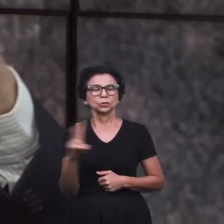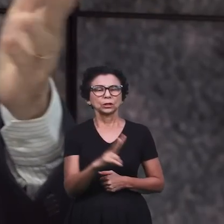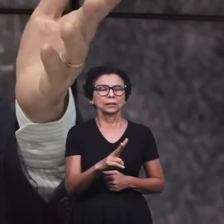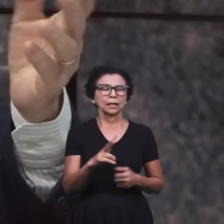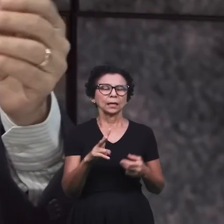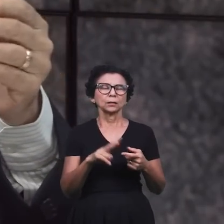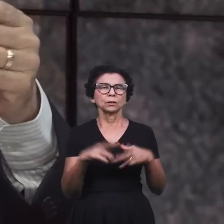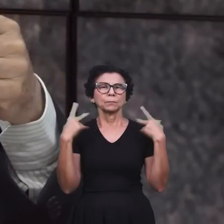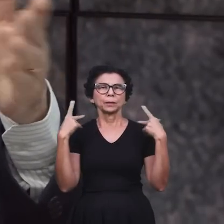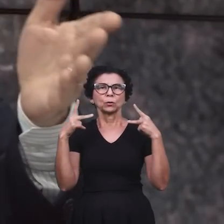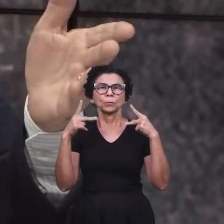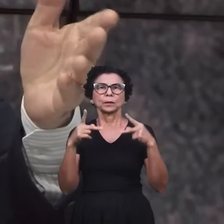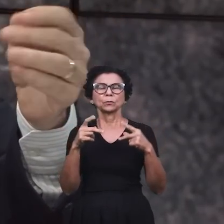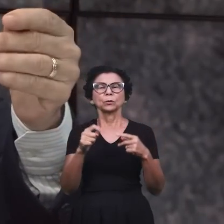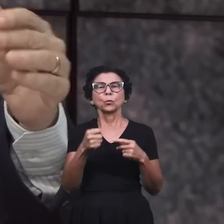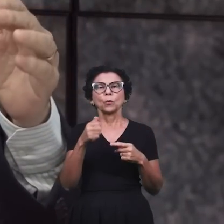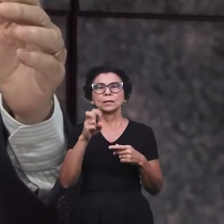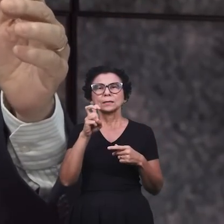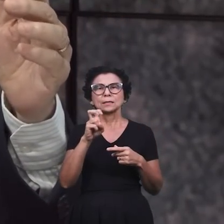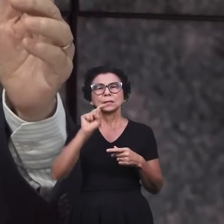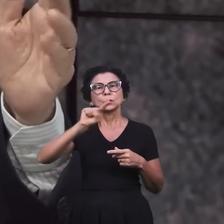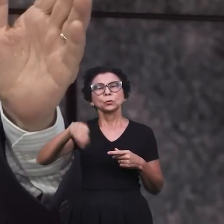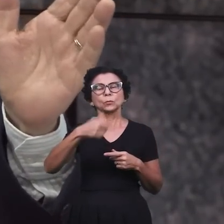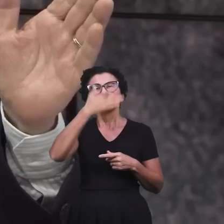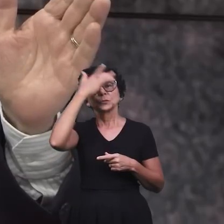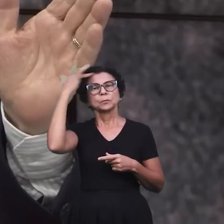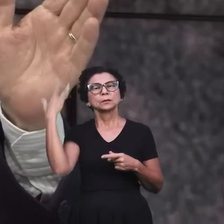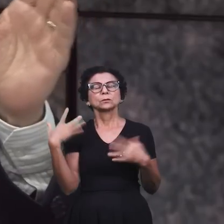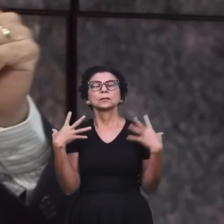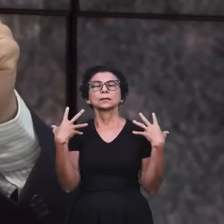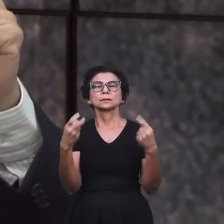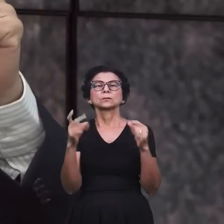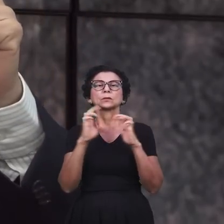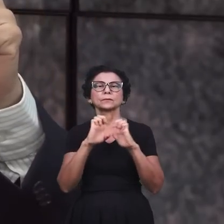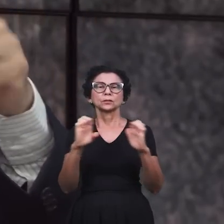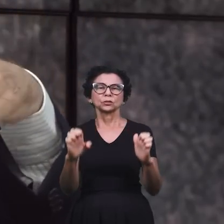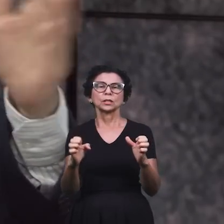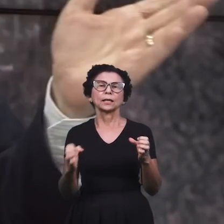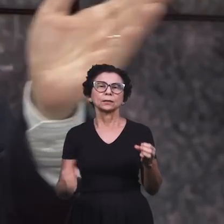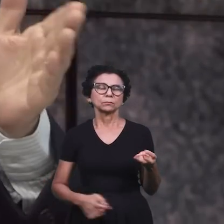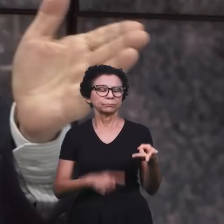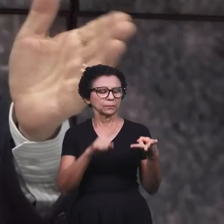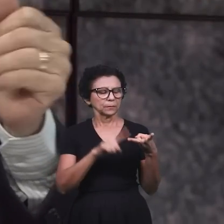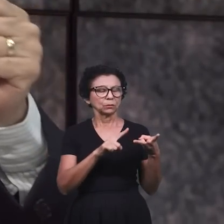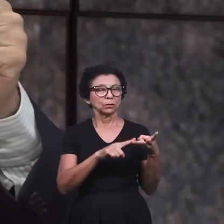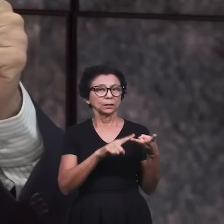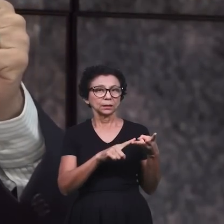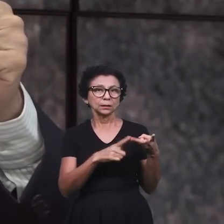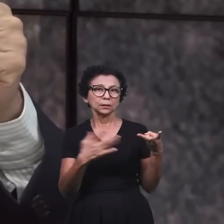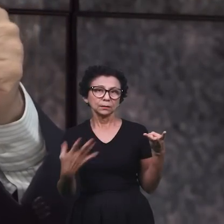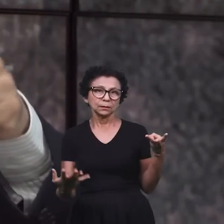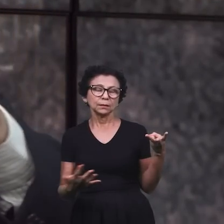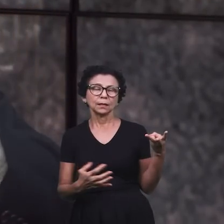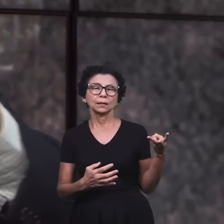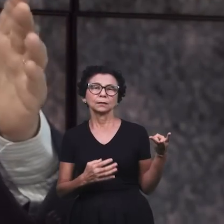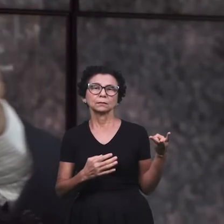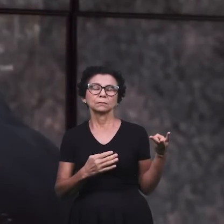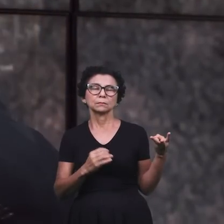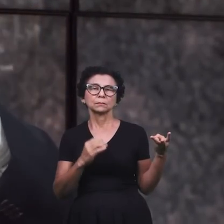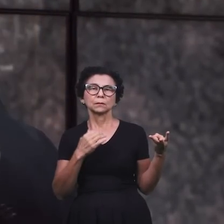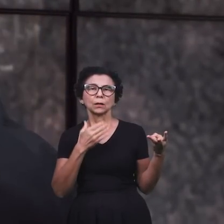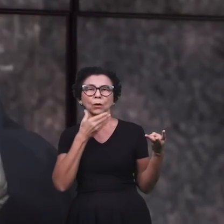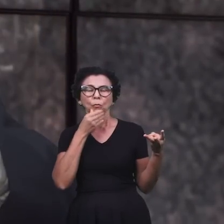E a terceira chave foi Cornélio, aí, no caso, para os gentios, né? Era só gentios ali na casa.